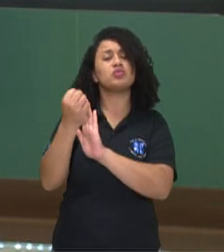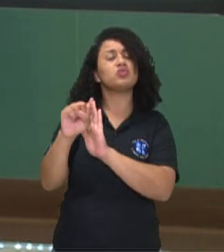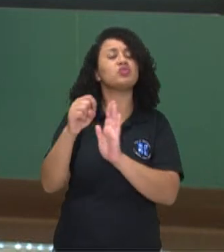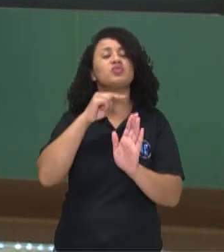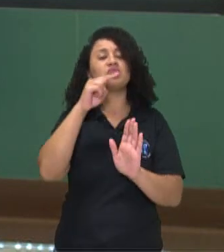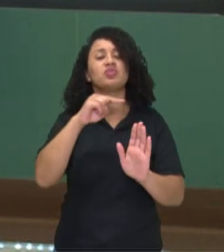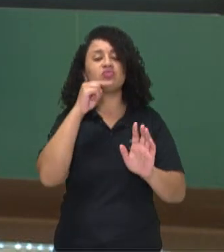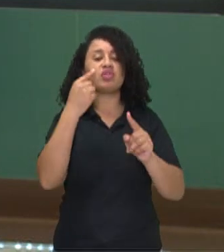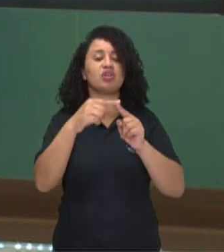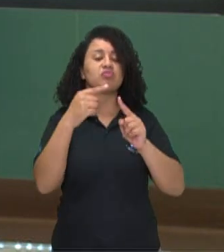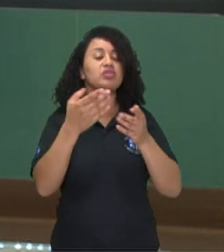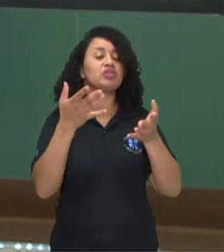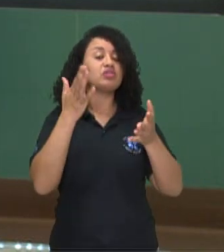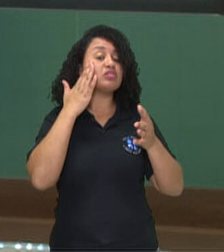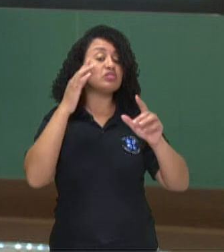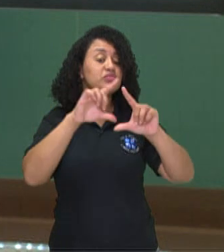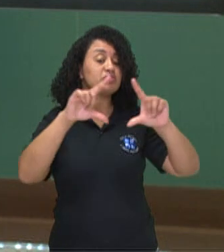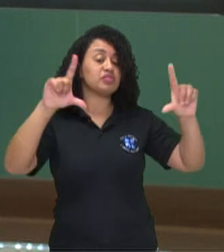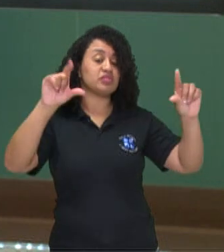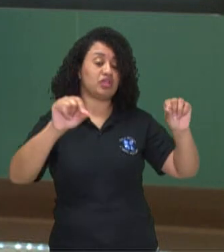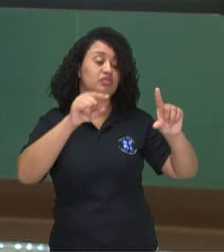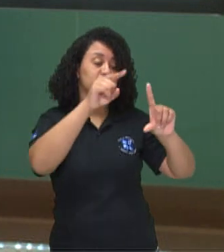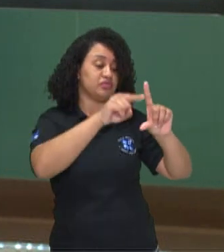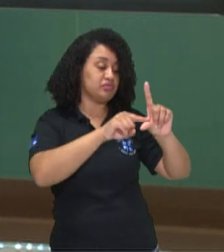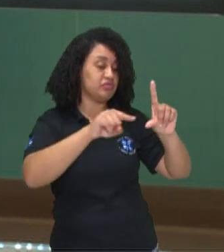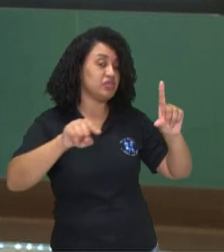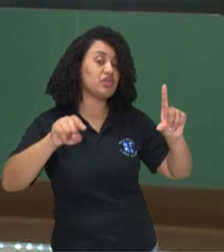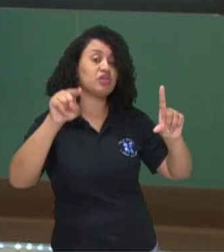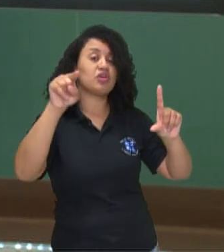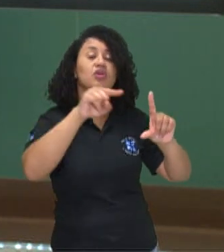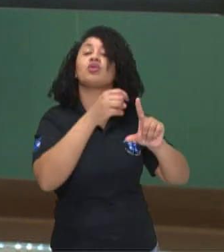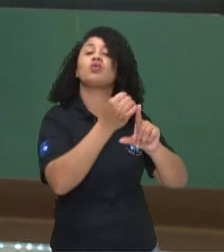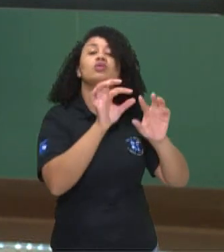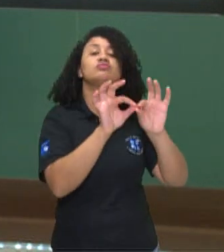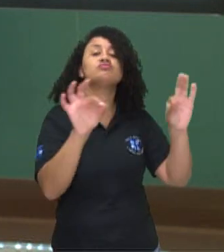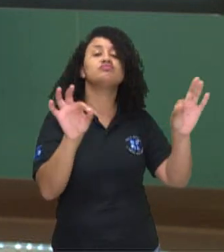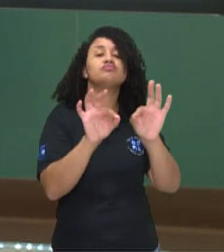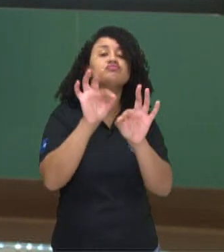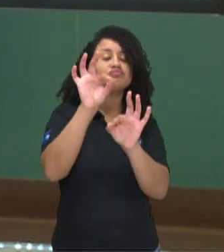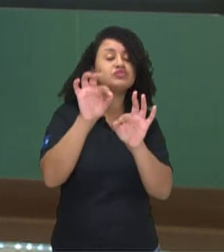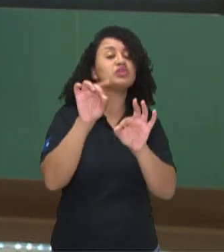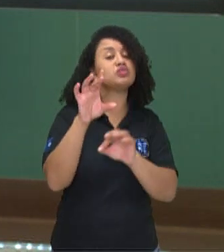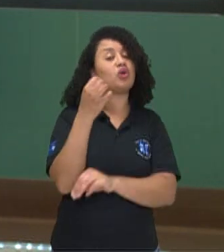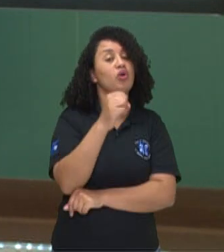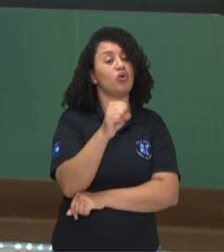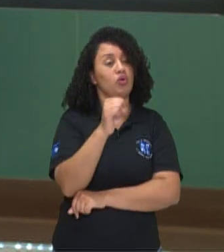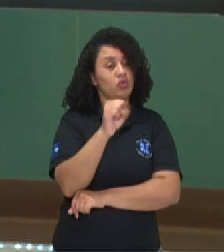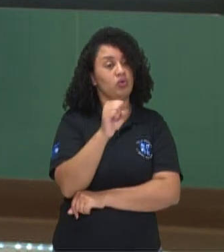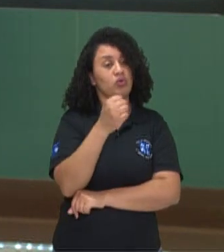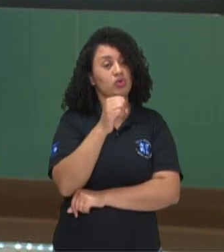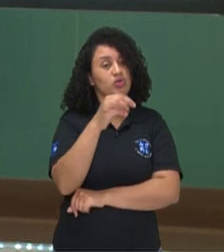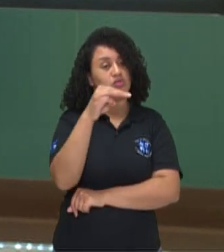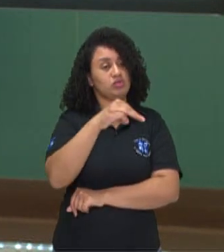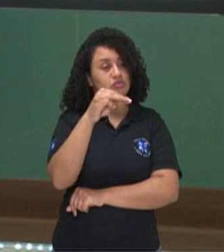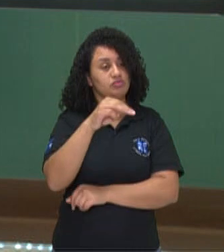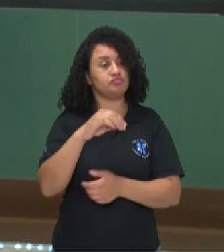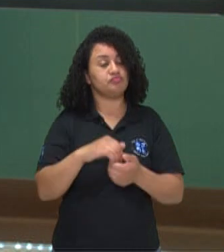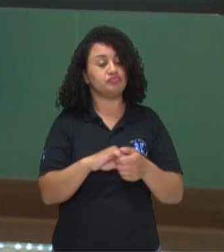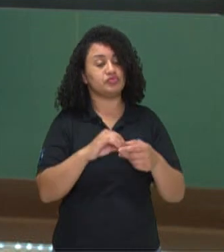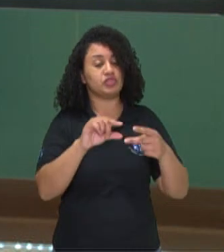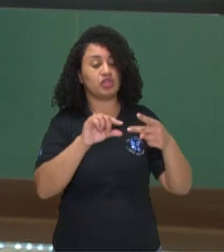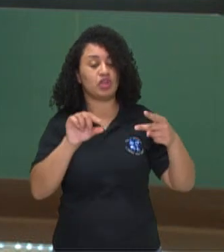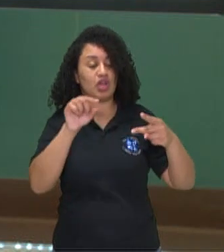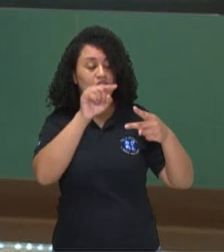para o nosso problema, porque é o lado de um retângulo. Então, nós ficamos com a medida 8, tá bom? 8 metros. Então, se uma